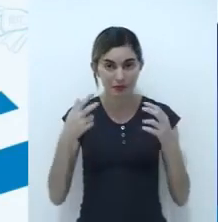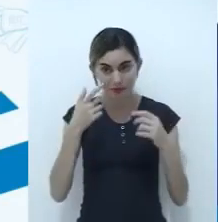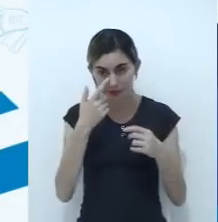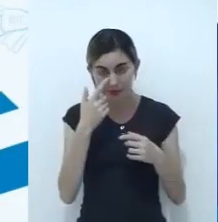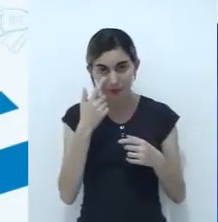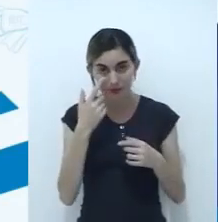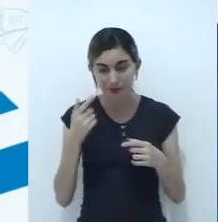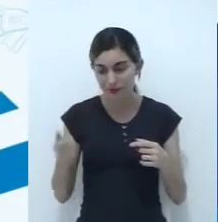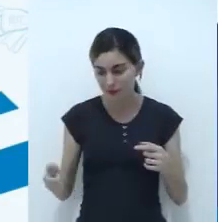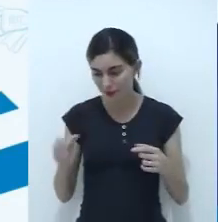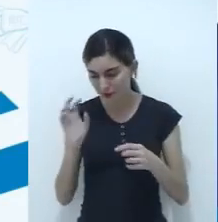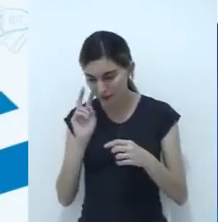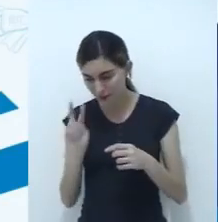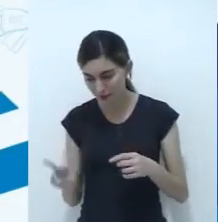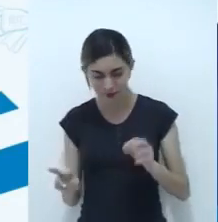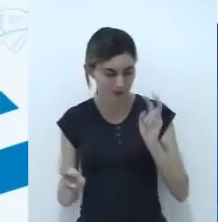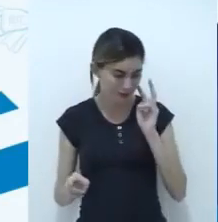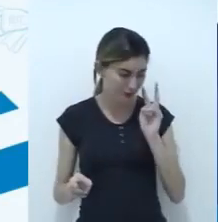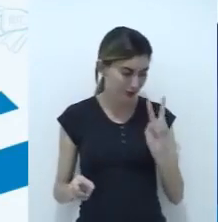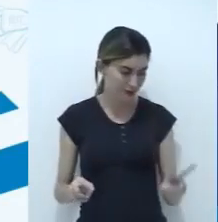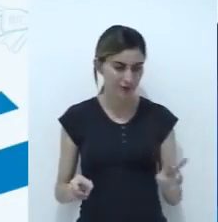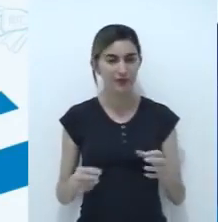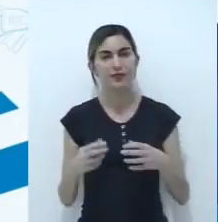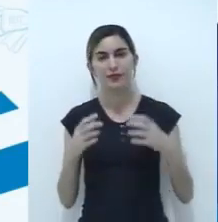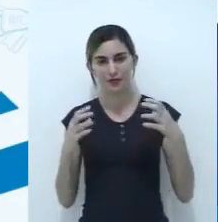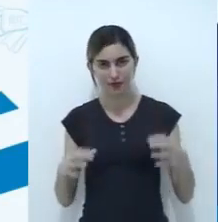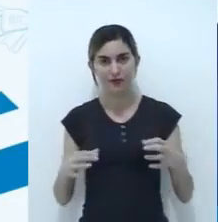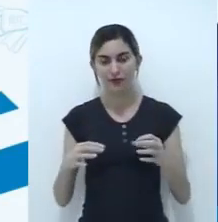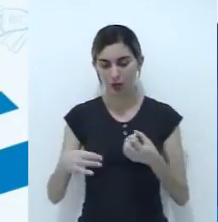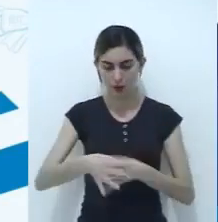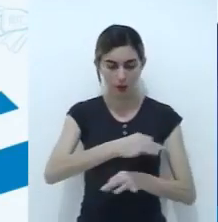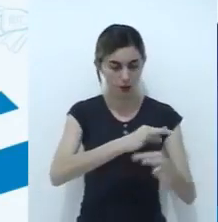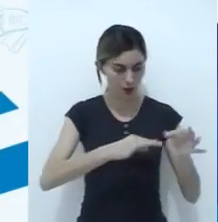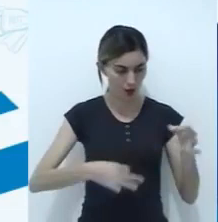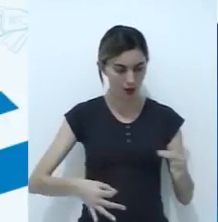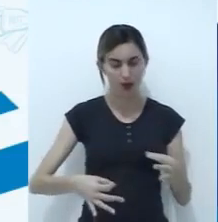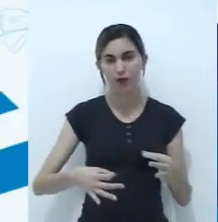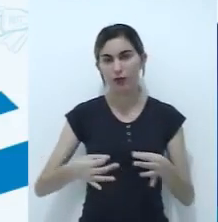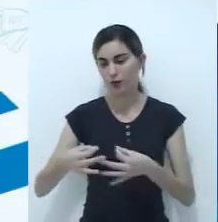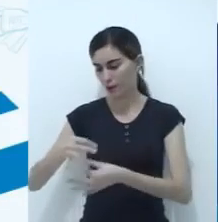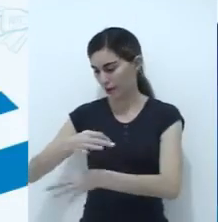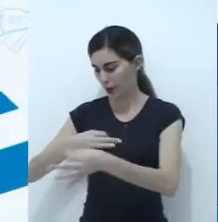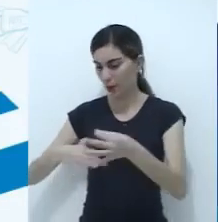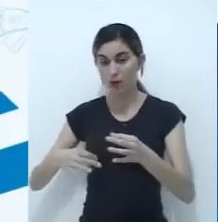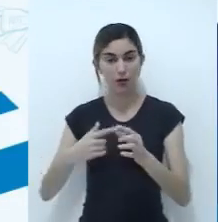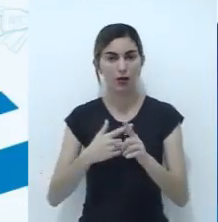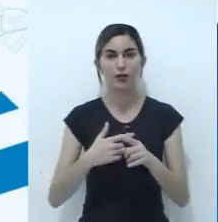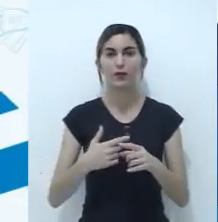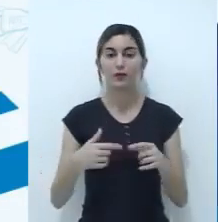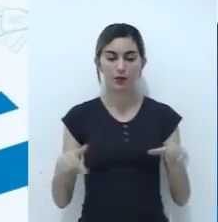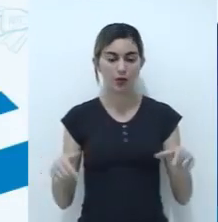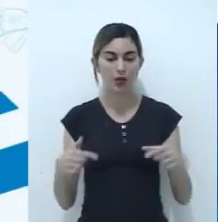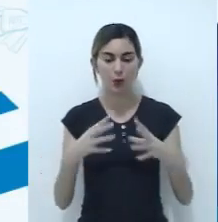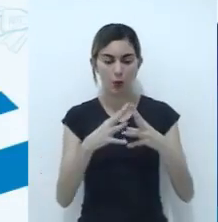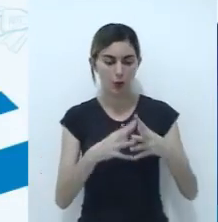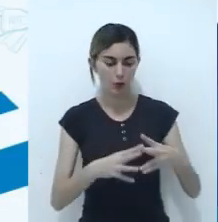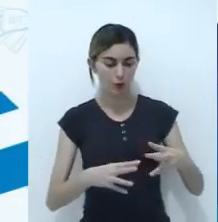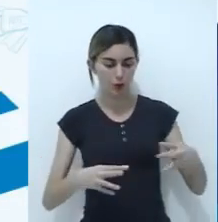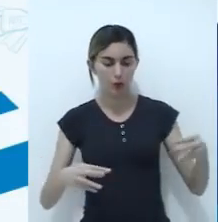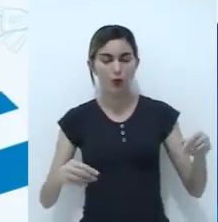Gente, olha só. Dá para observar aqui, onde as moléculas elas estavam mais agitadas, a